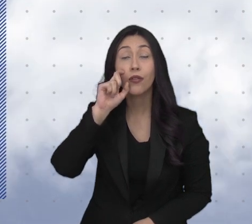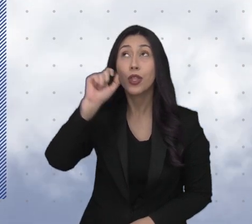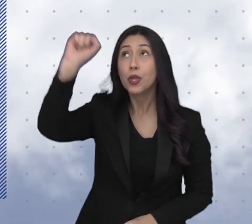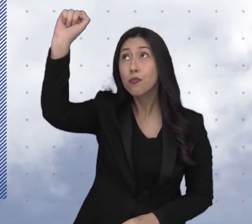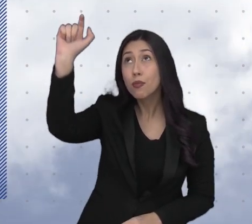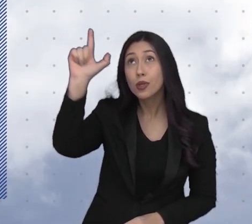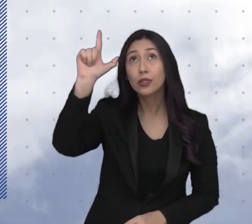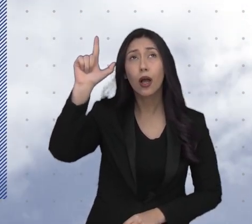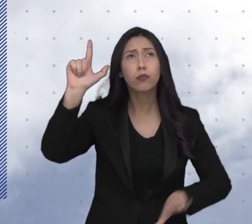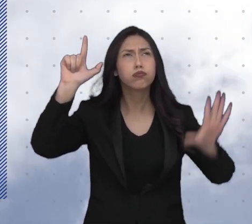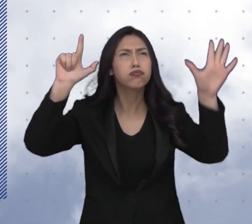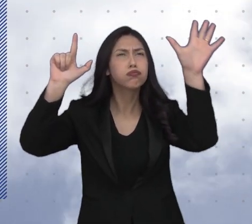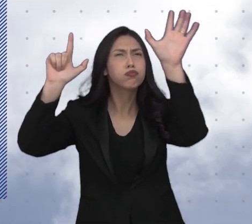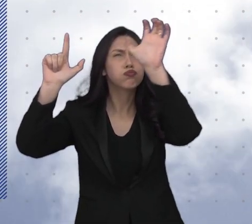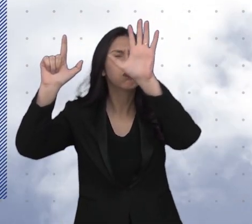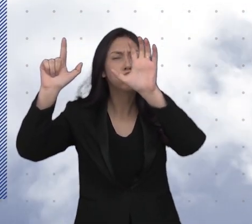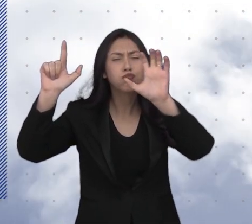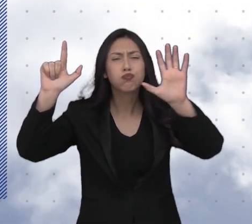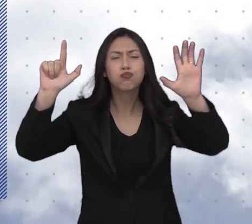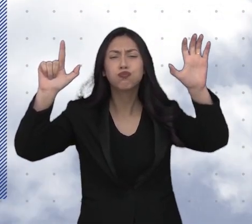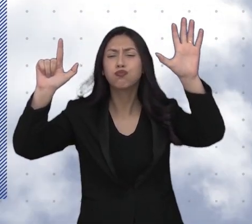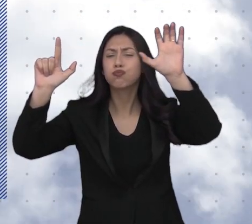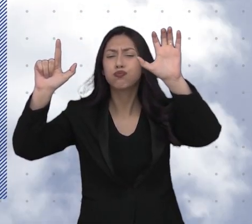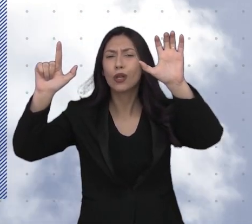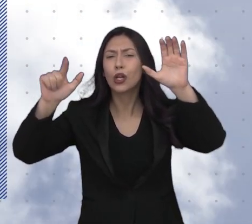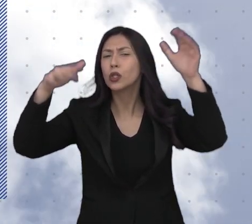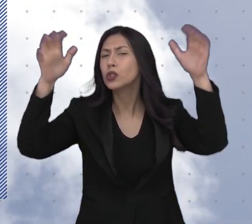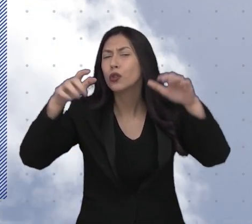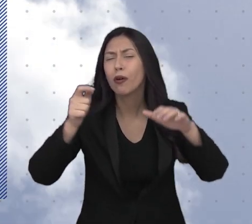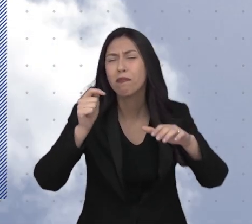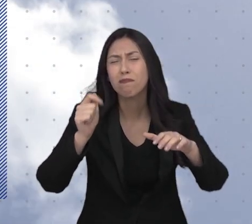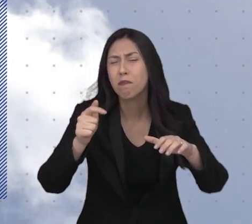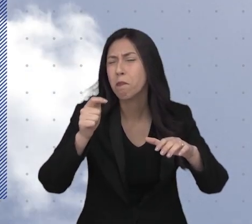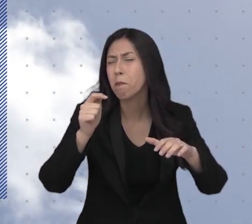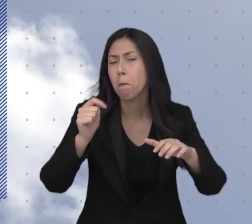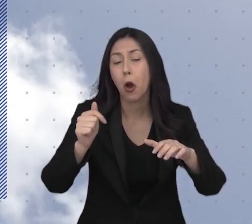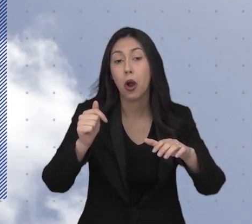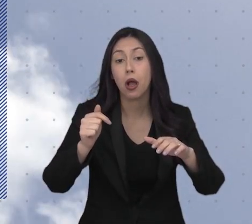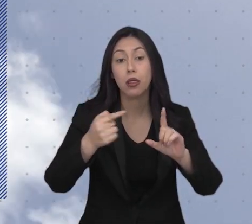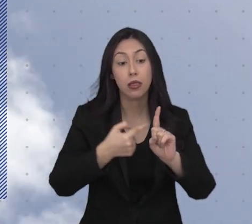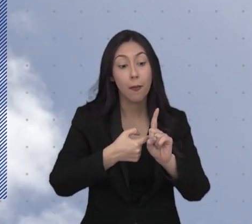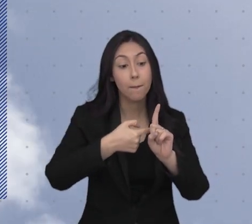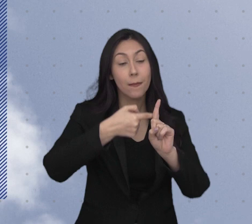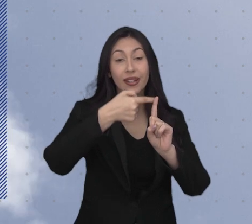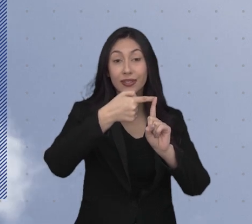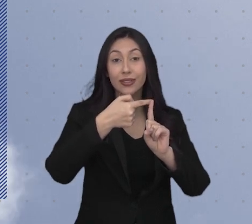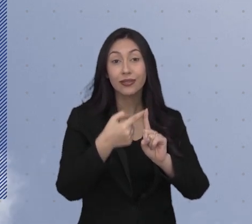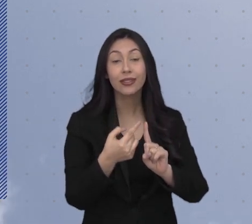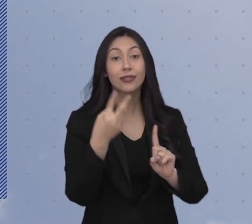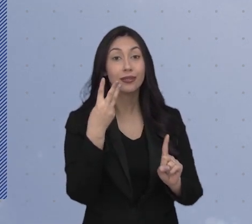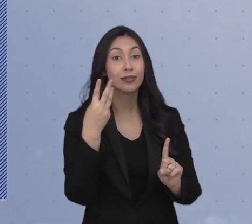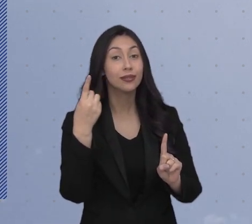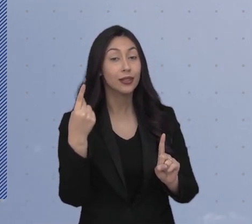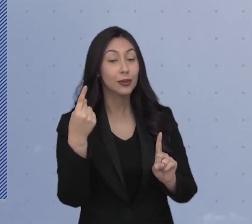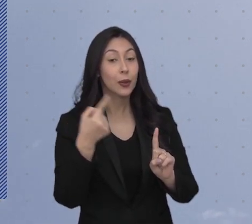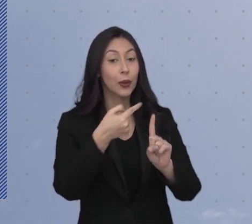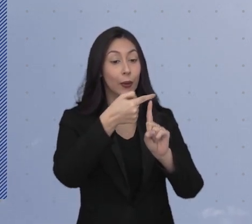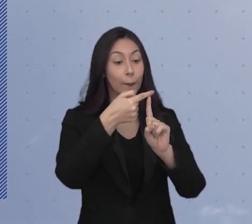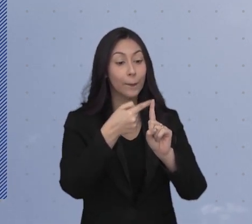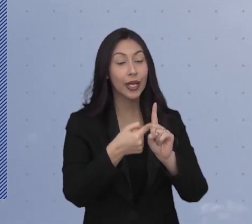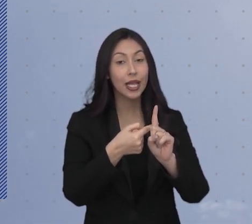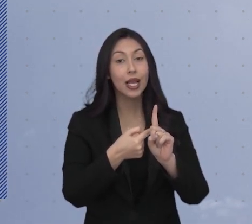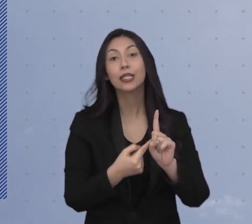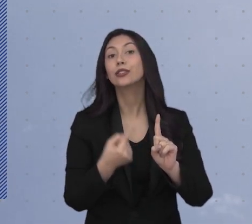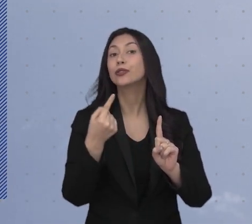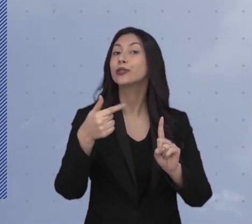Quinta-feira de sol com algumas nuvens durante o dia, pouca chance de chuva. A temperatura máxima prevista é de 31 graus